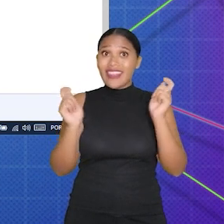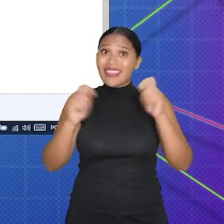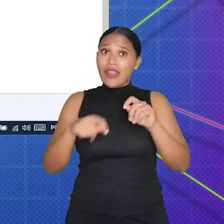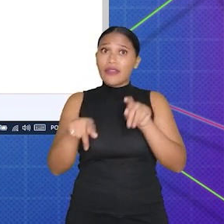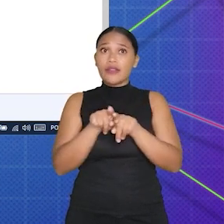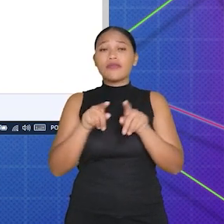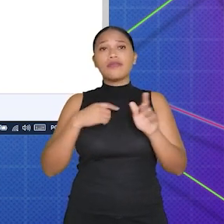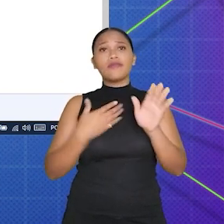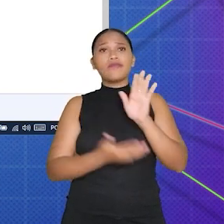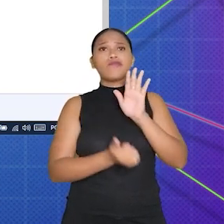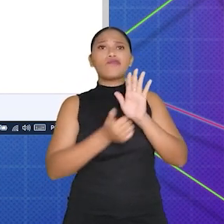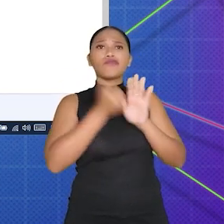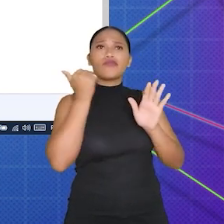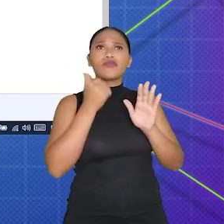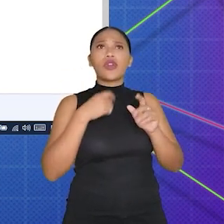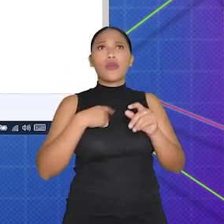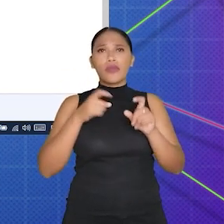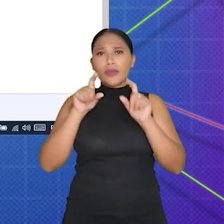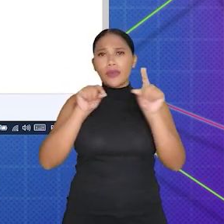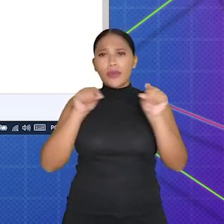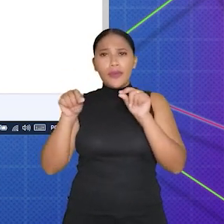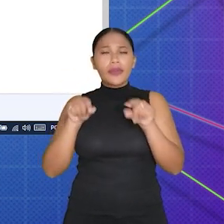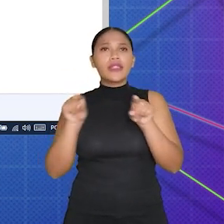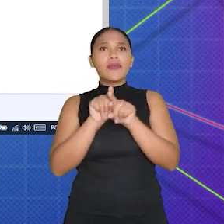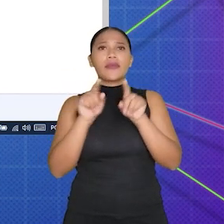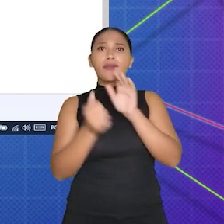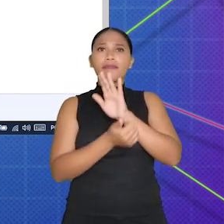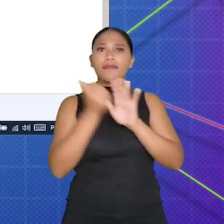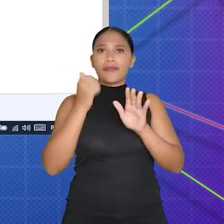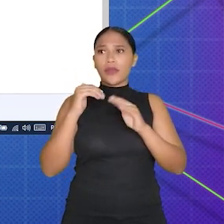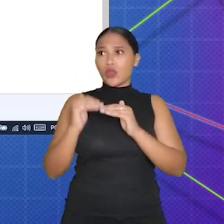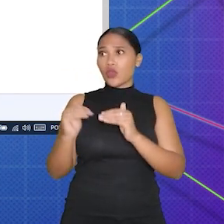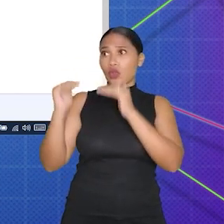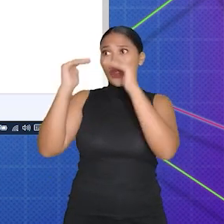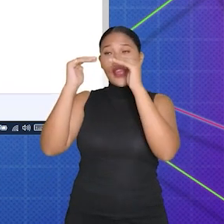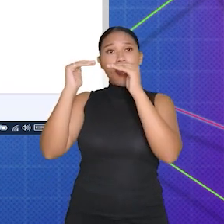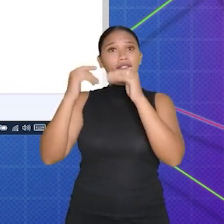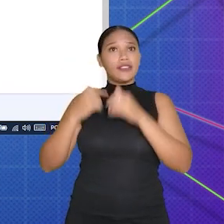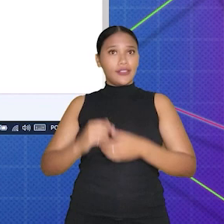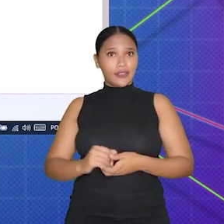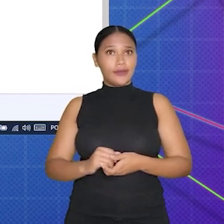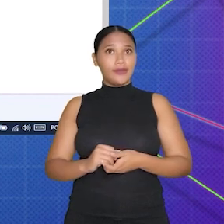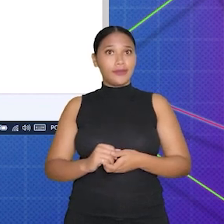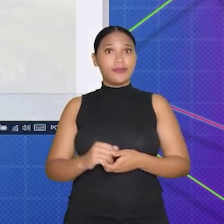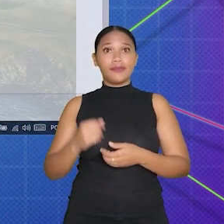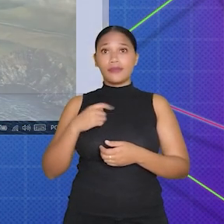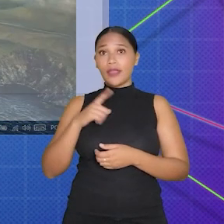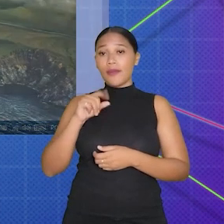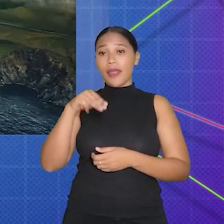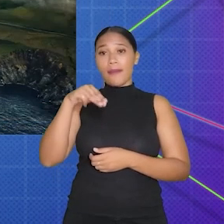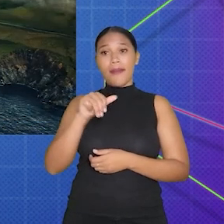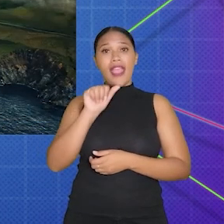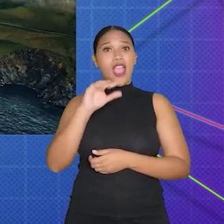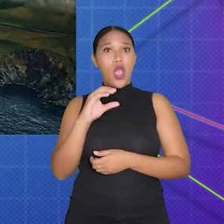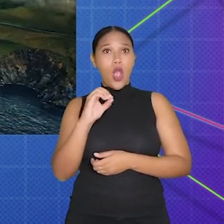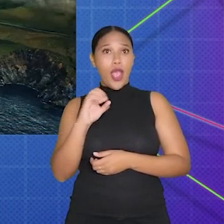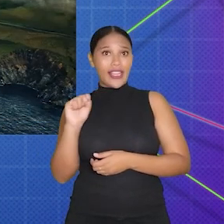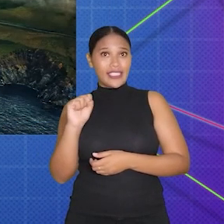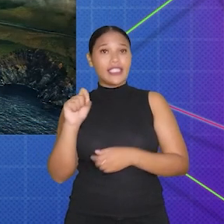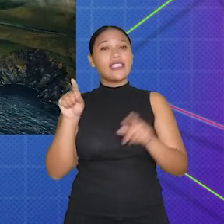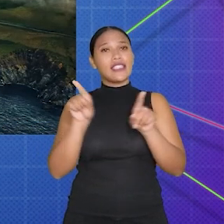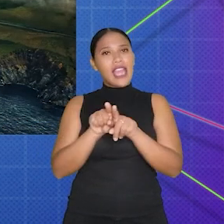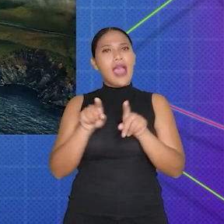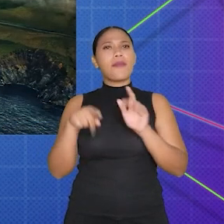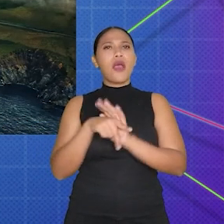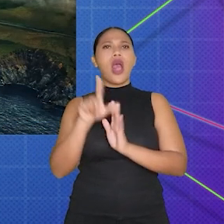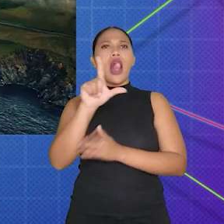computador. Você pode desinstalar programas selecionando-os e clicando em Desinstalar na parte superior da janela. No sistema macOS,